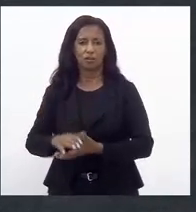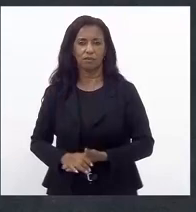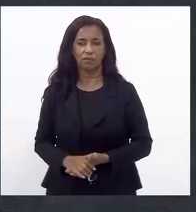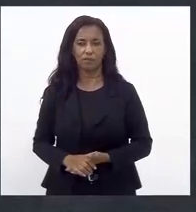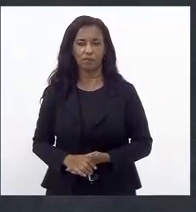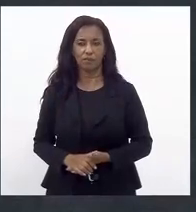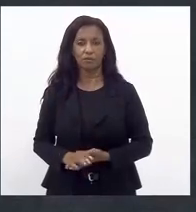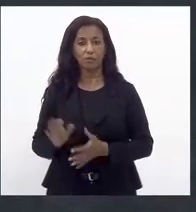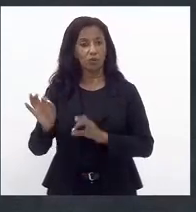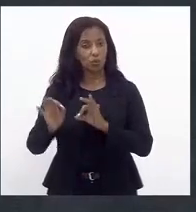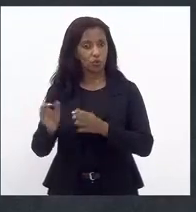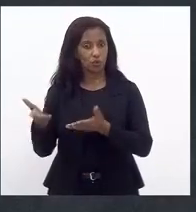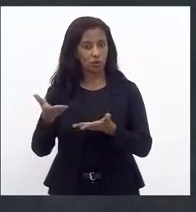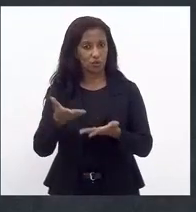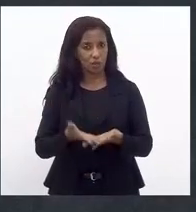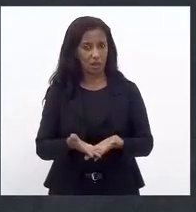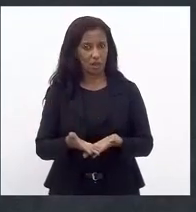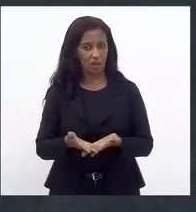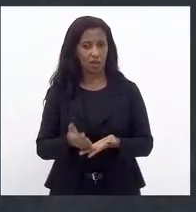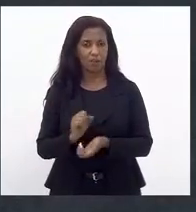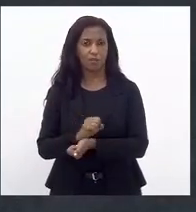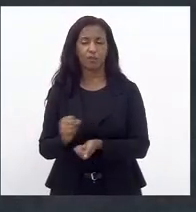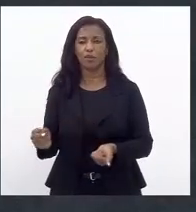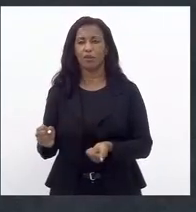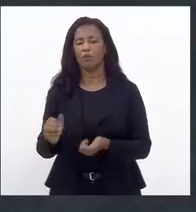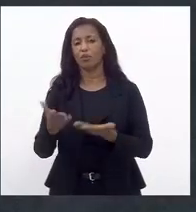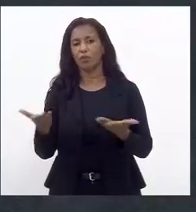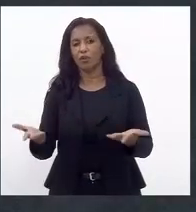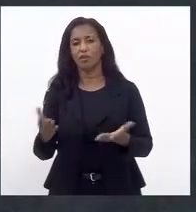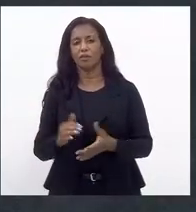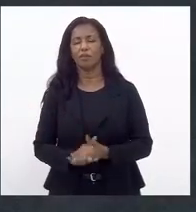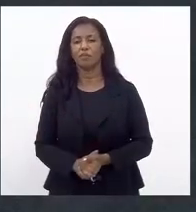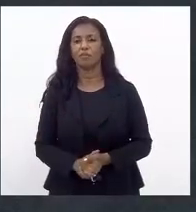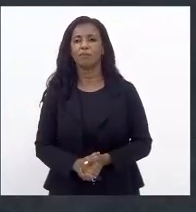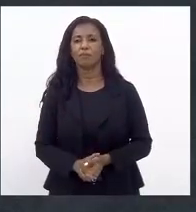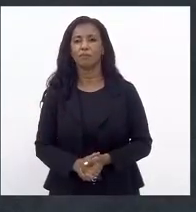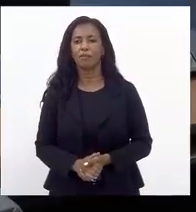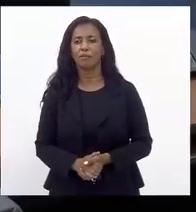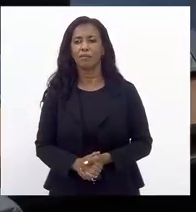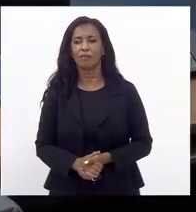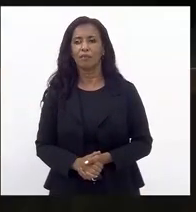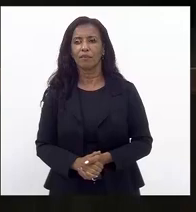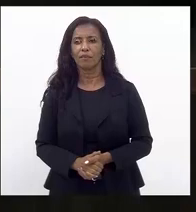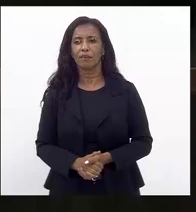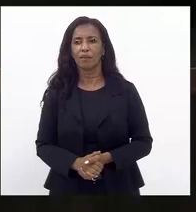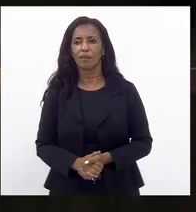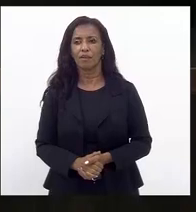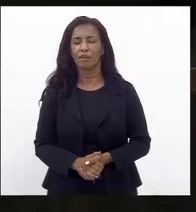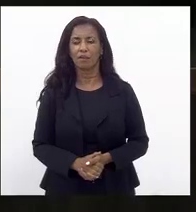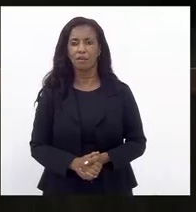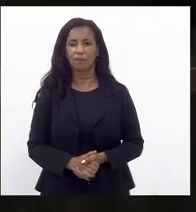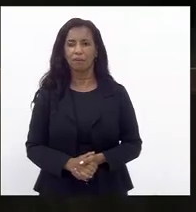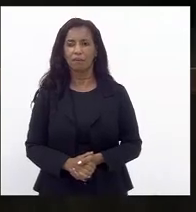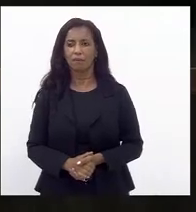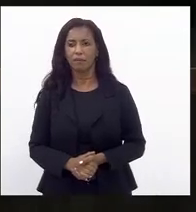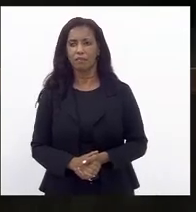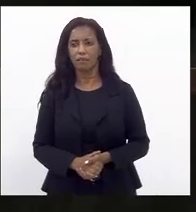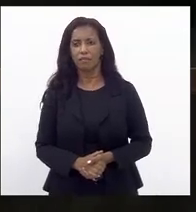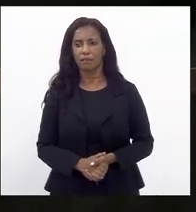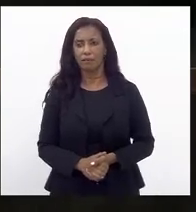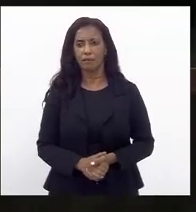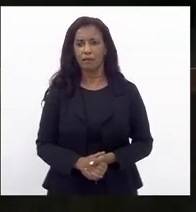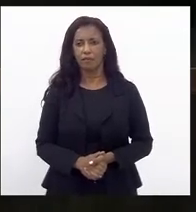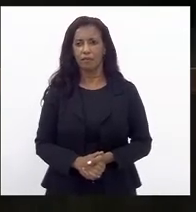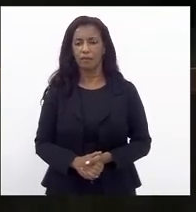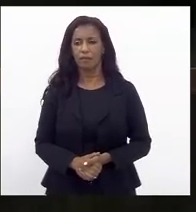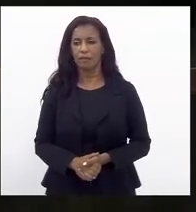do jeito que veio é insustentável é só isso o presidente Obrigado Deputado Rubens Deputado Márcio vou